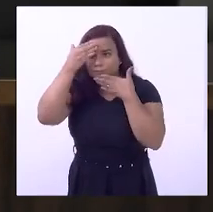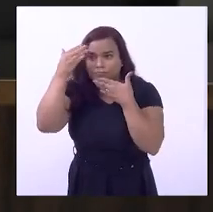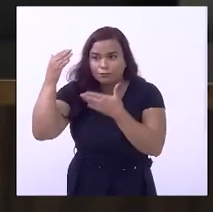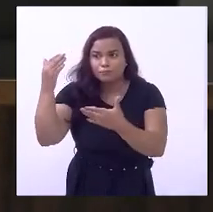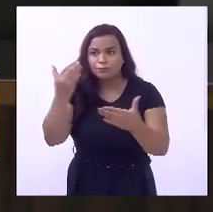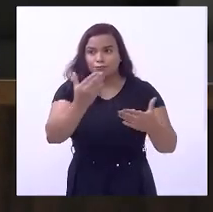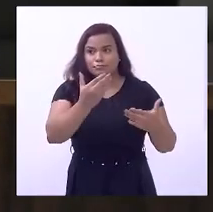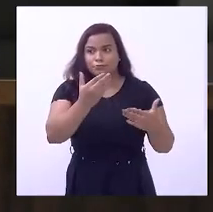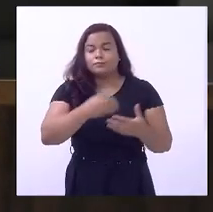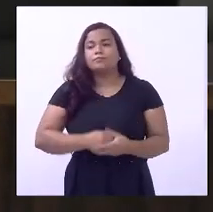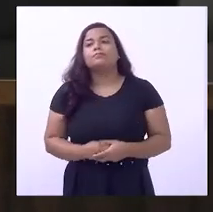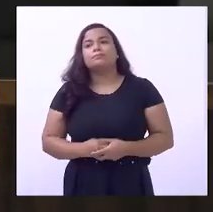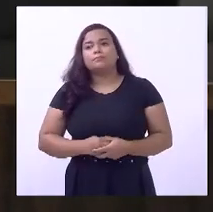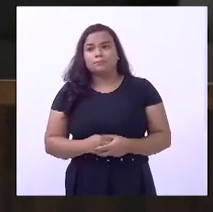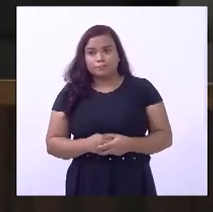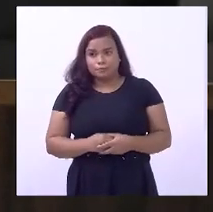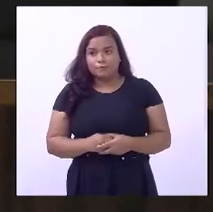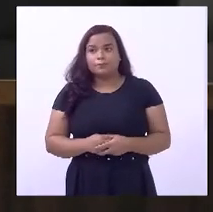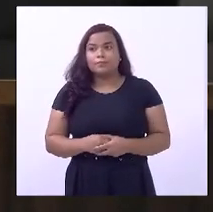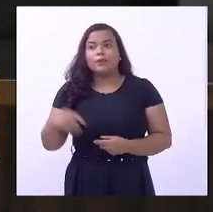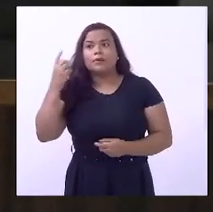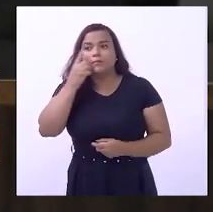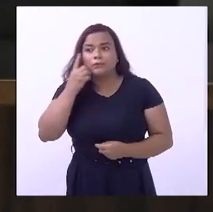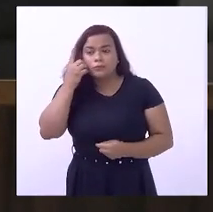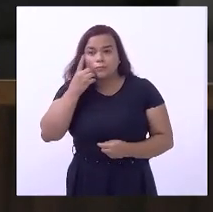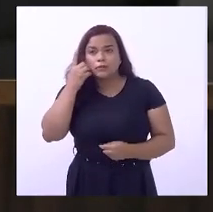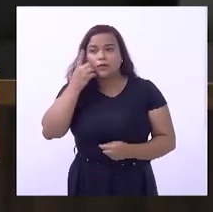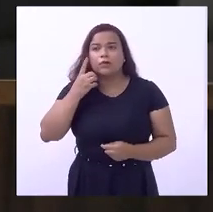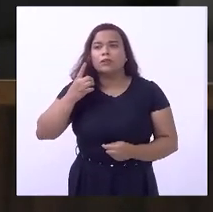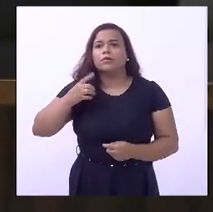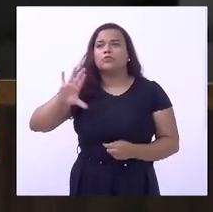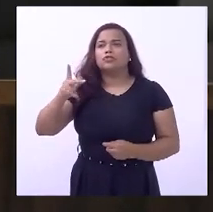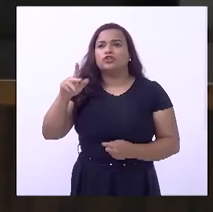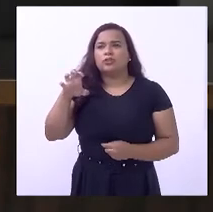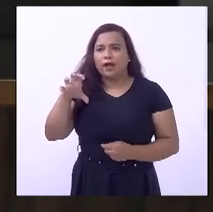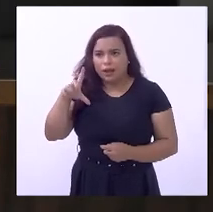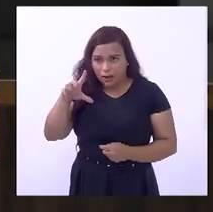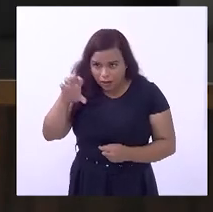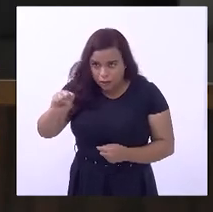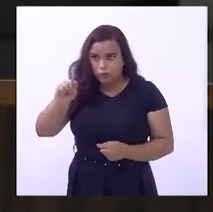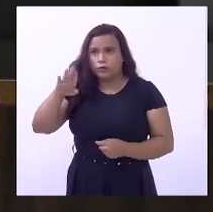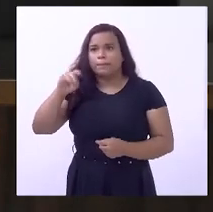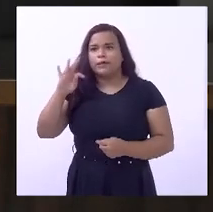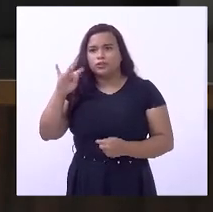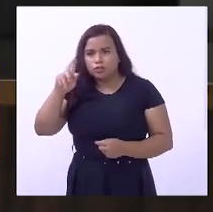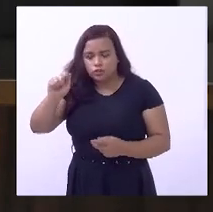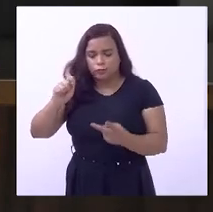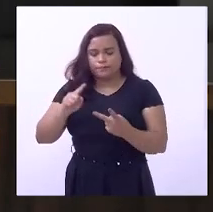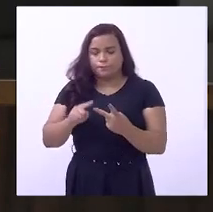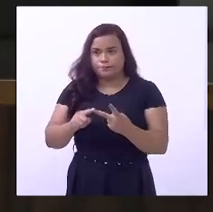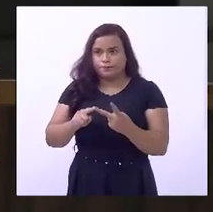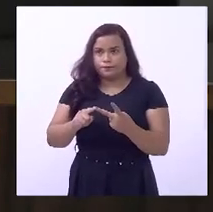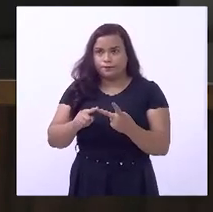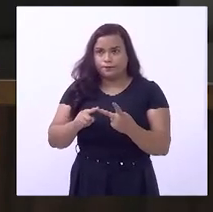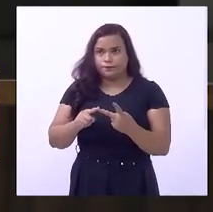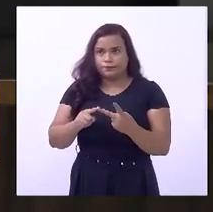agradecimentos aos os deputados Charles Batista, aos